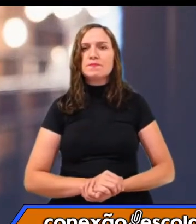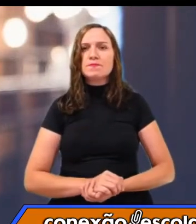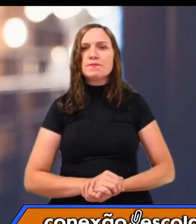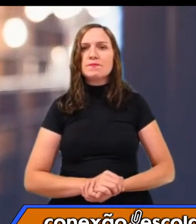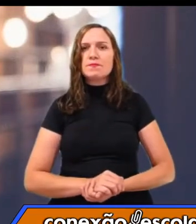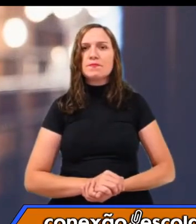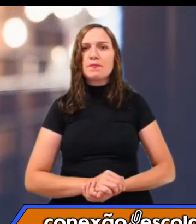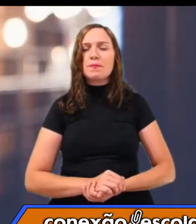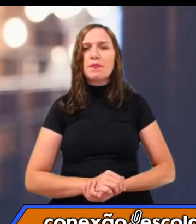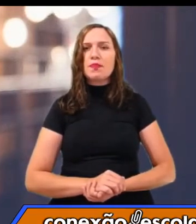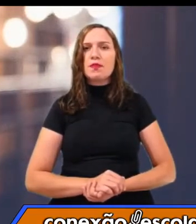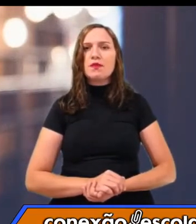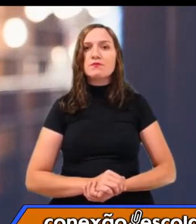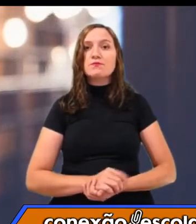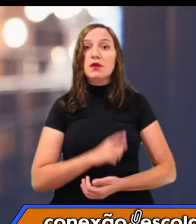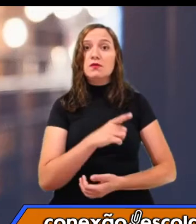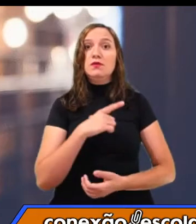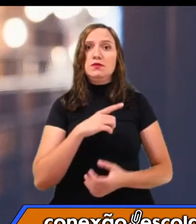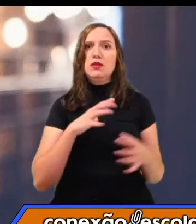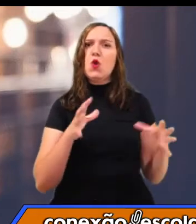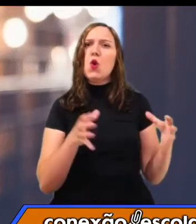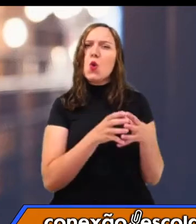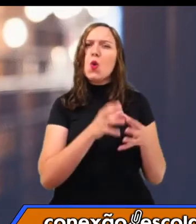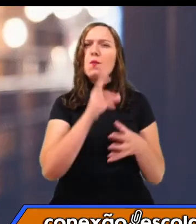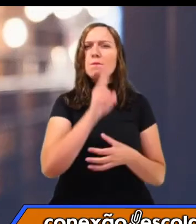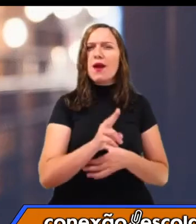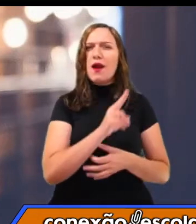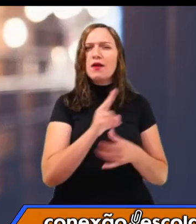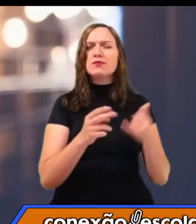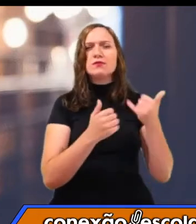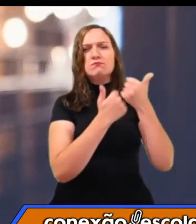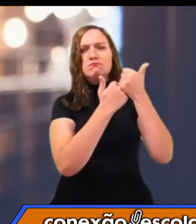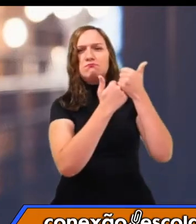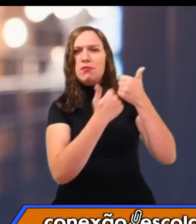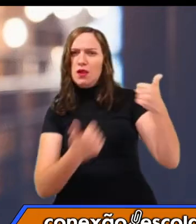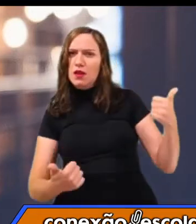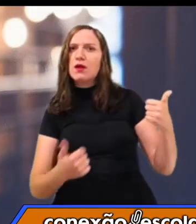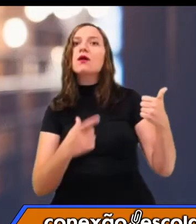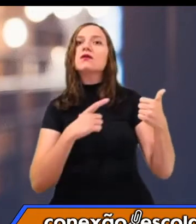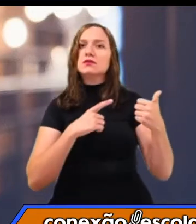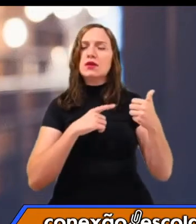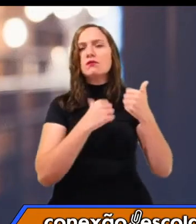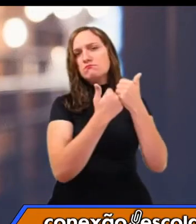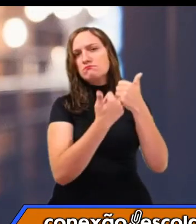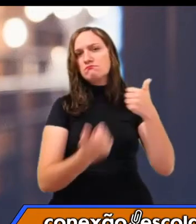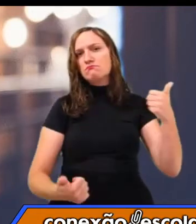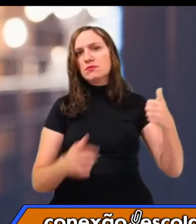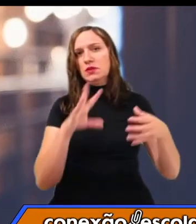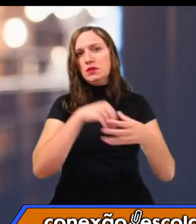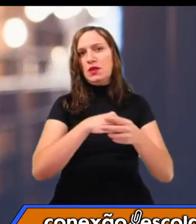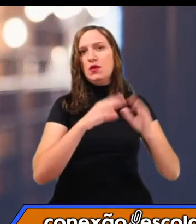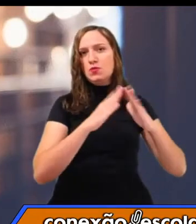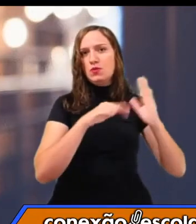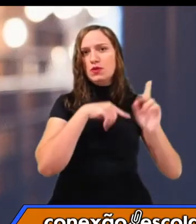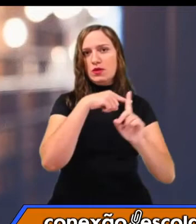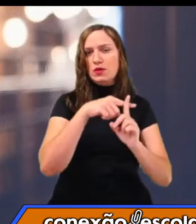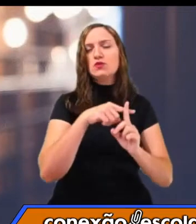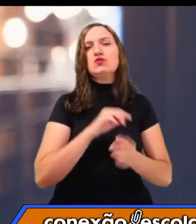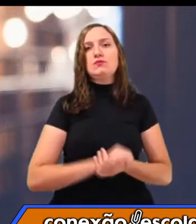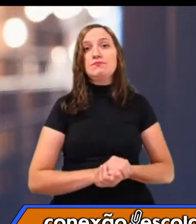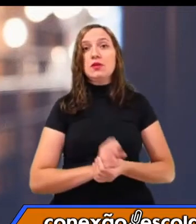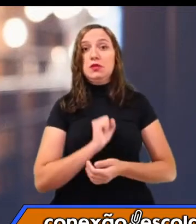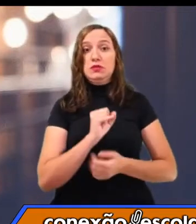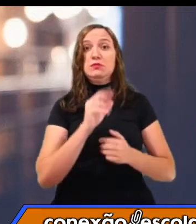na parte do chamado alto clero, porque o clero da Igreja Católica ele era dividido em alto clero e baixo clero. Quem era da